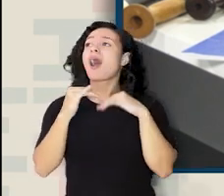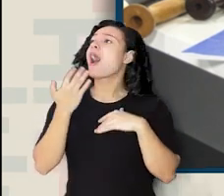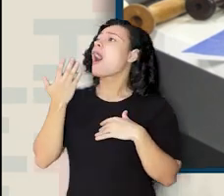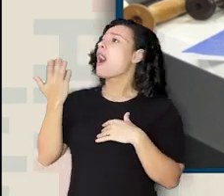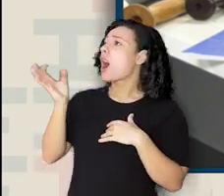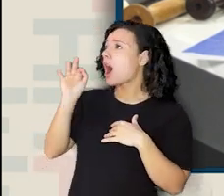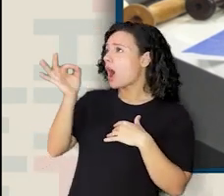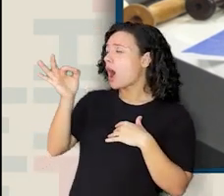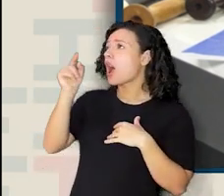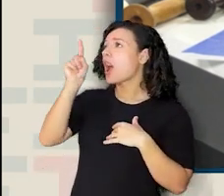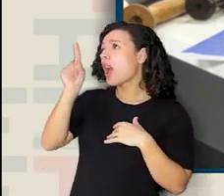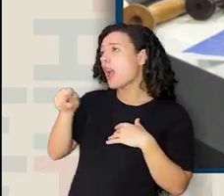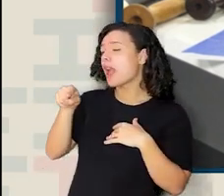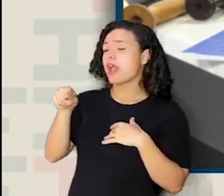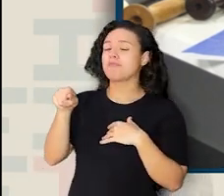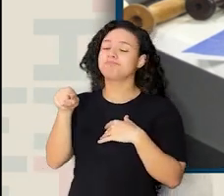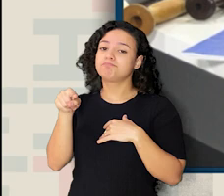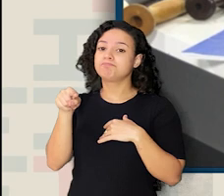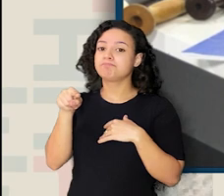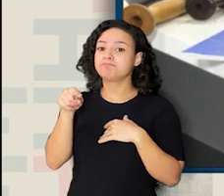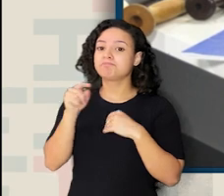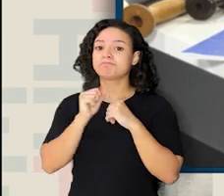aquela flauta